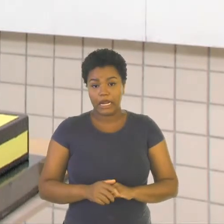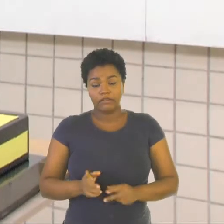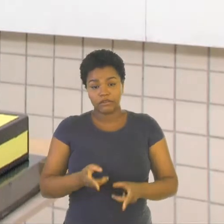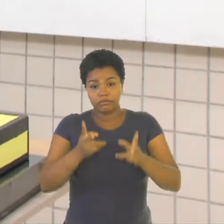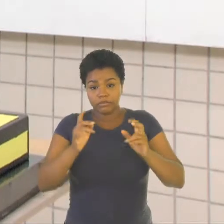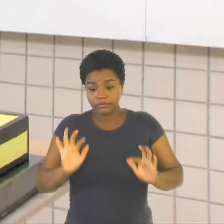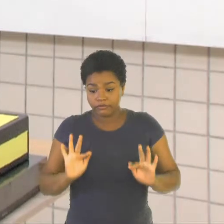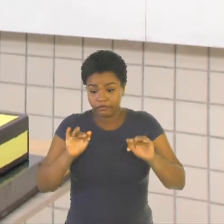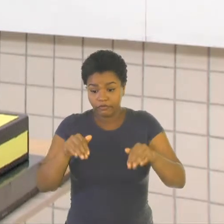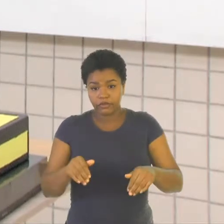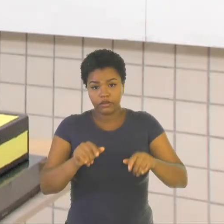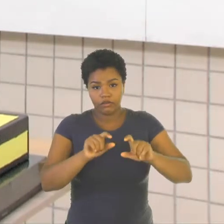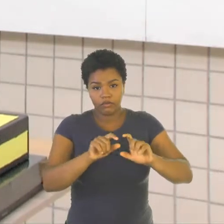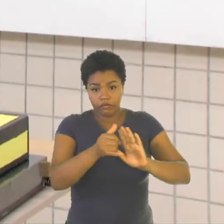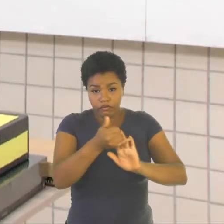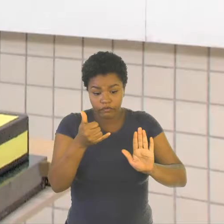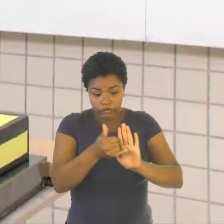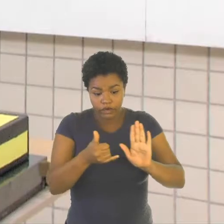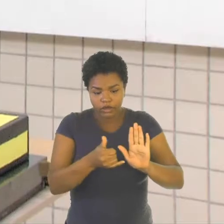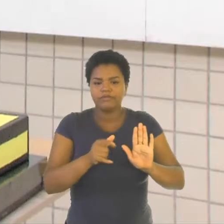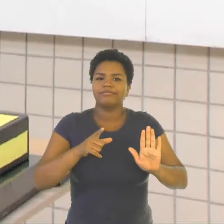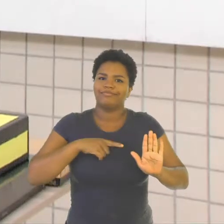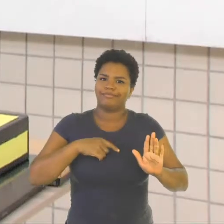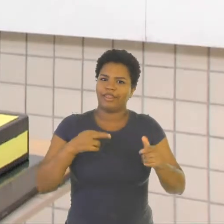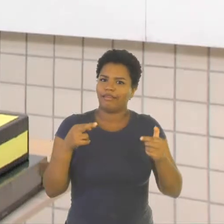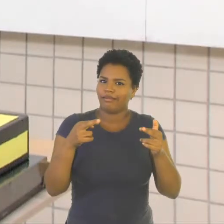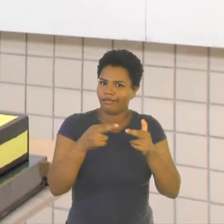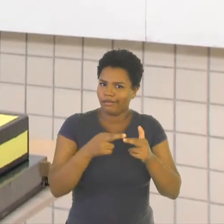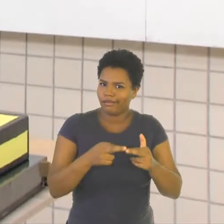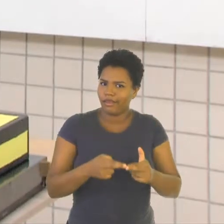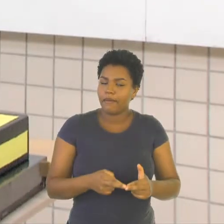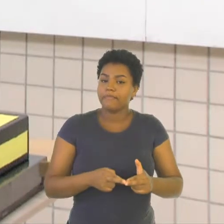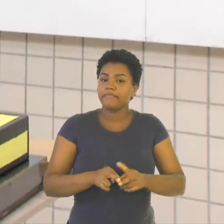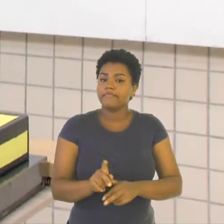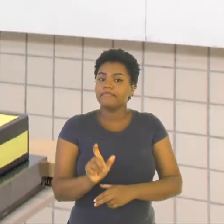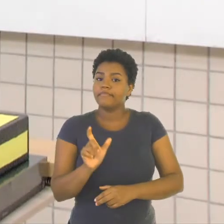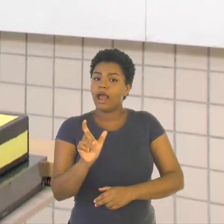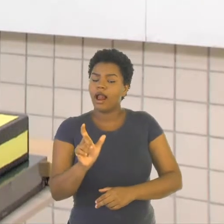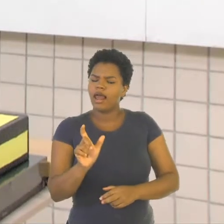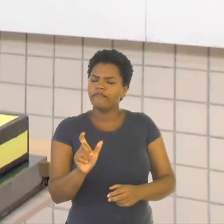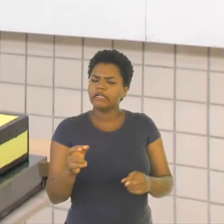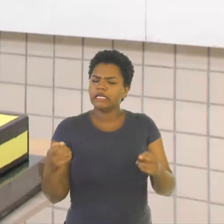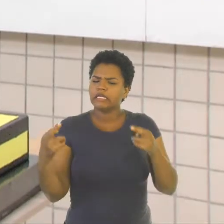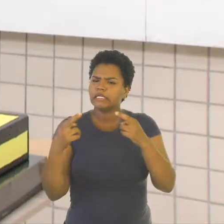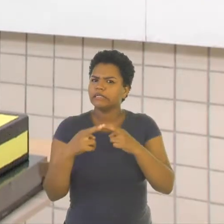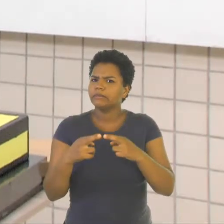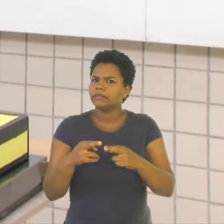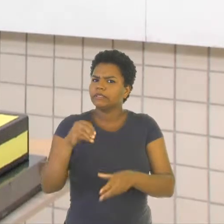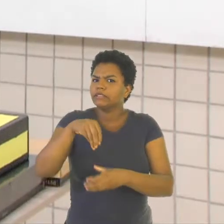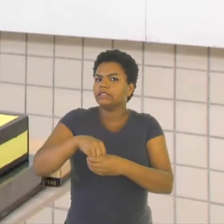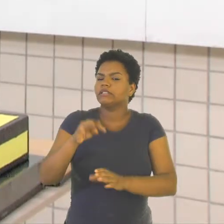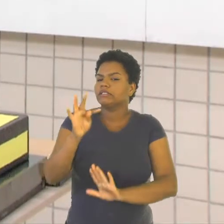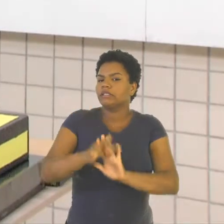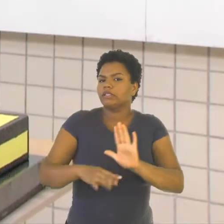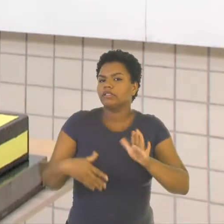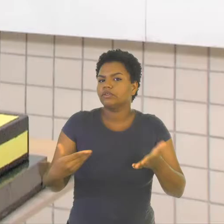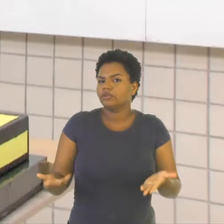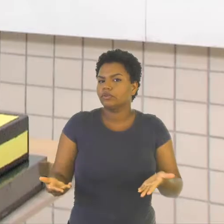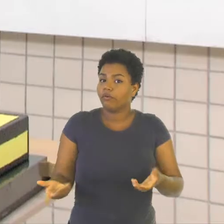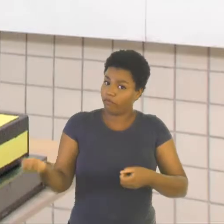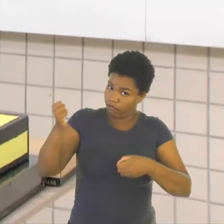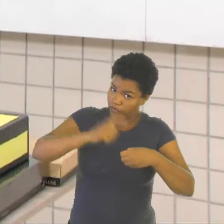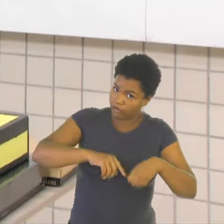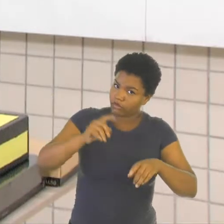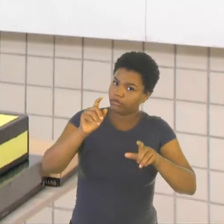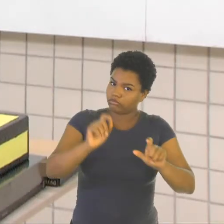final de cada verso tem rima. Quais as palavras que estão rimando aí no texto? Vamos voltar o texto